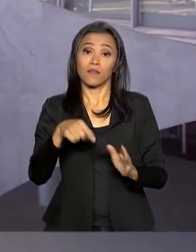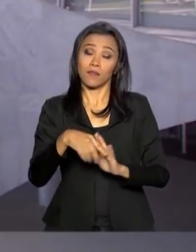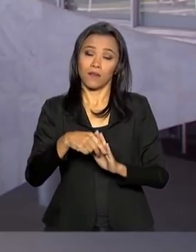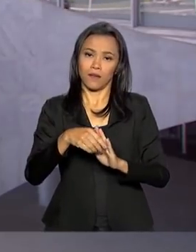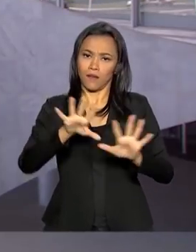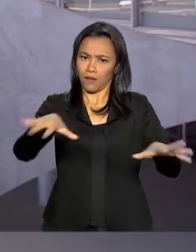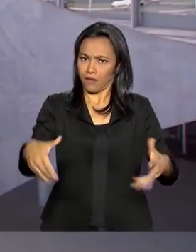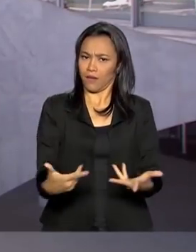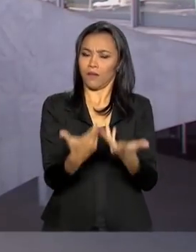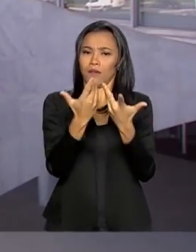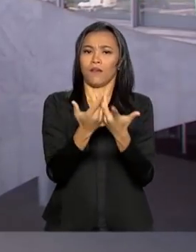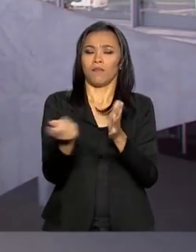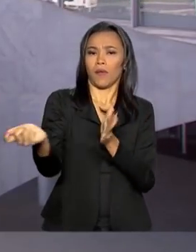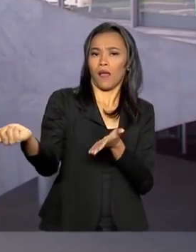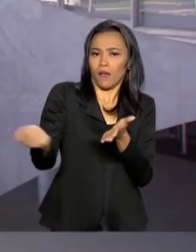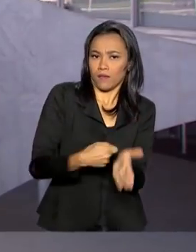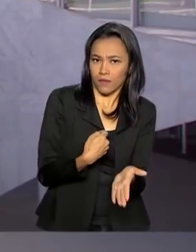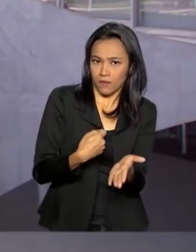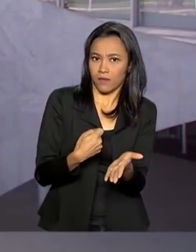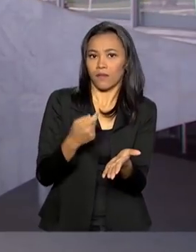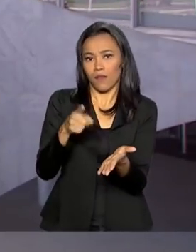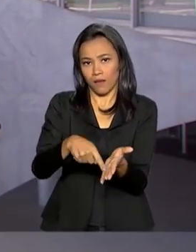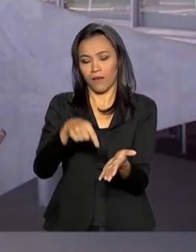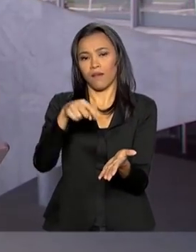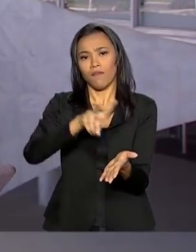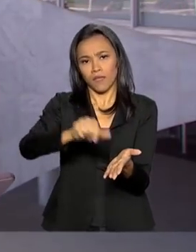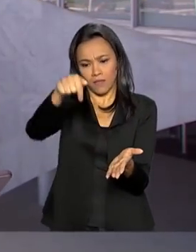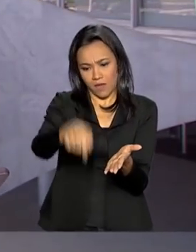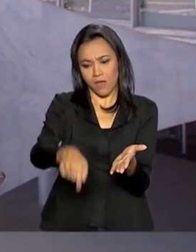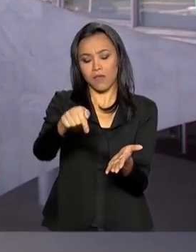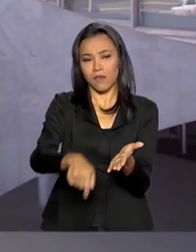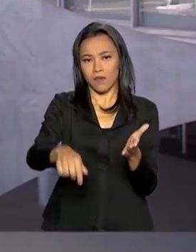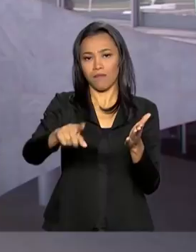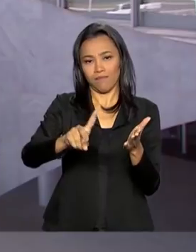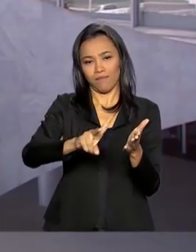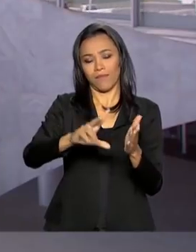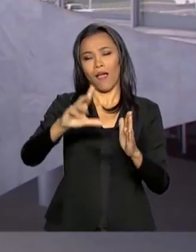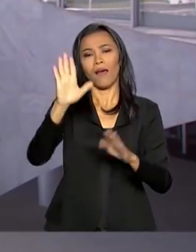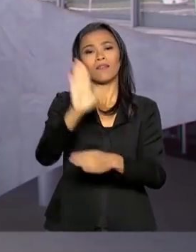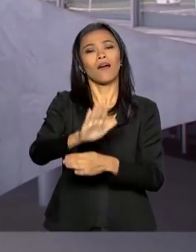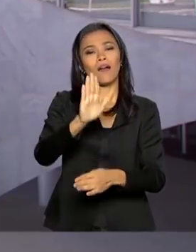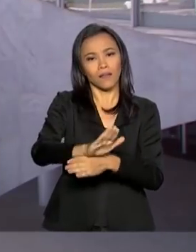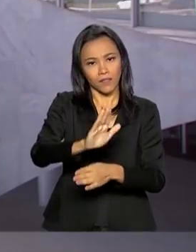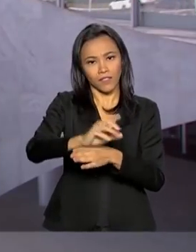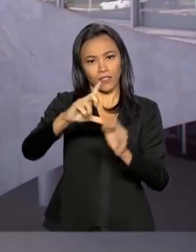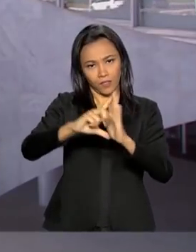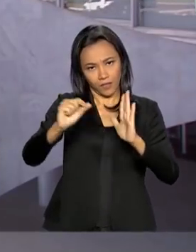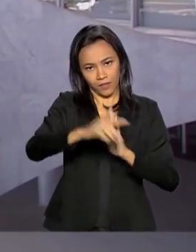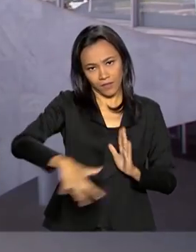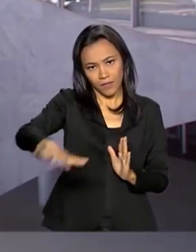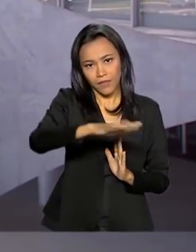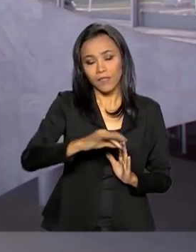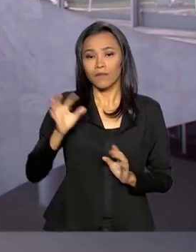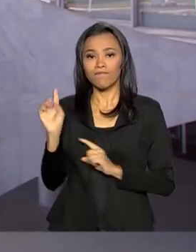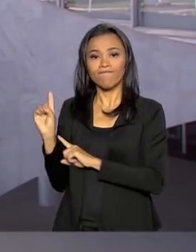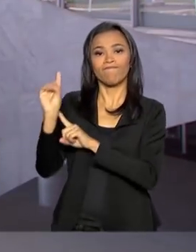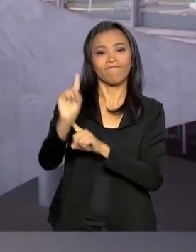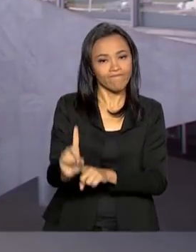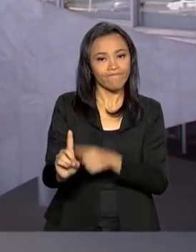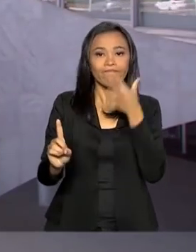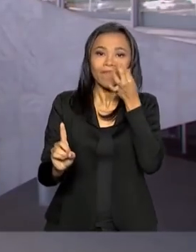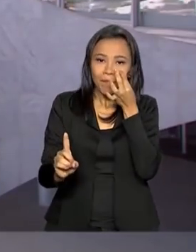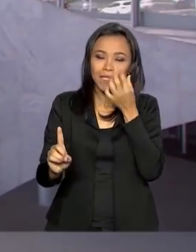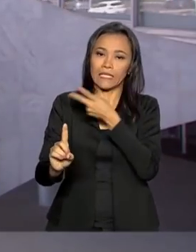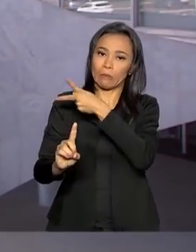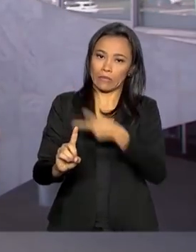cria a empresa simples de crédito e o Inova Simples será aqui no Palácio do Planalto na parte da tarde e vai contar com a presença do presidente Jair